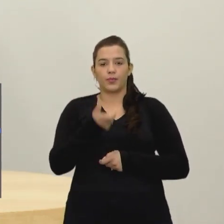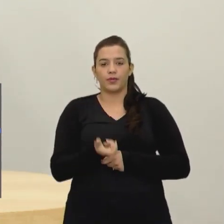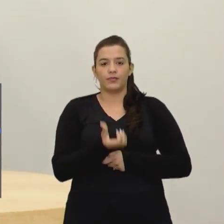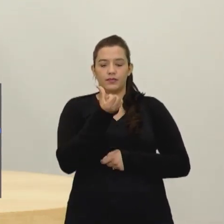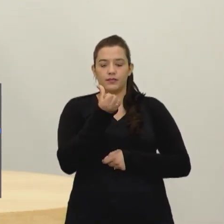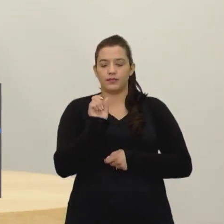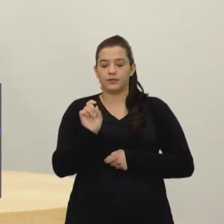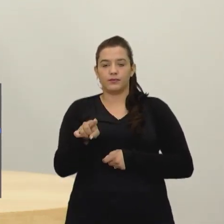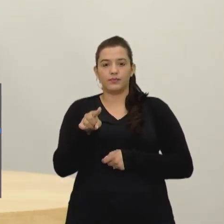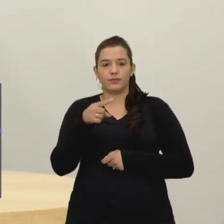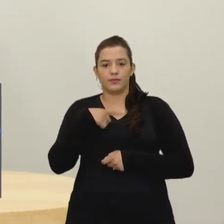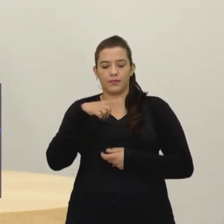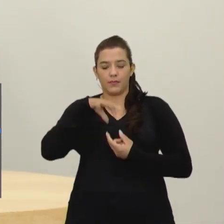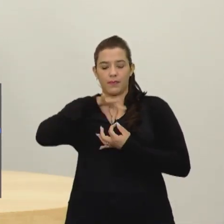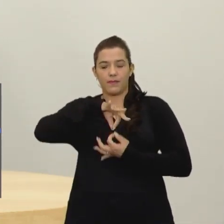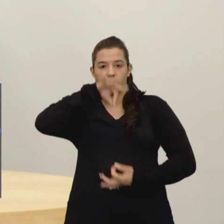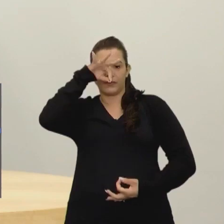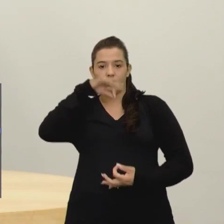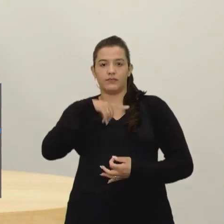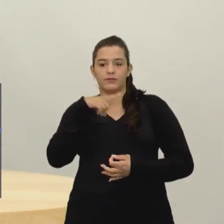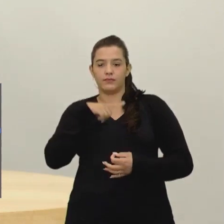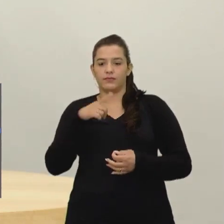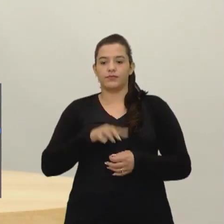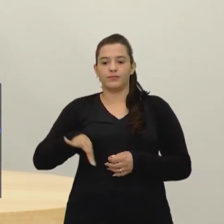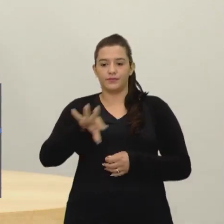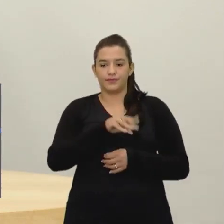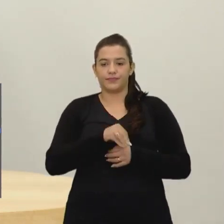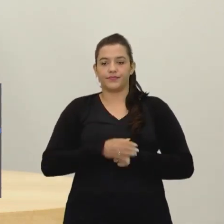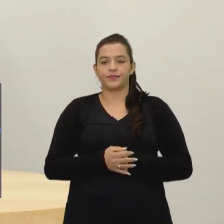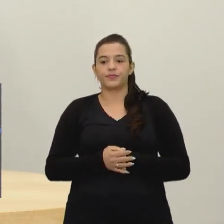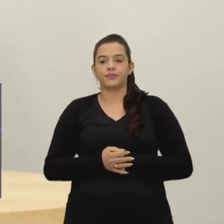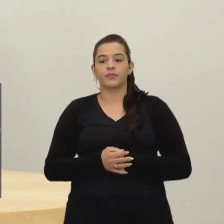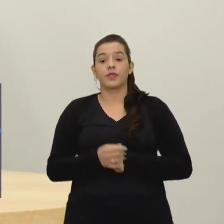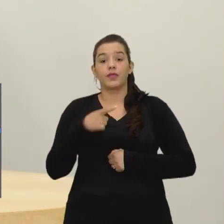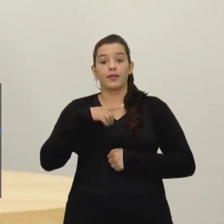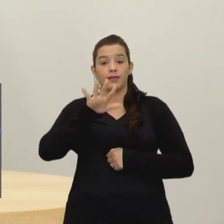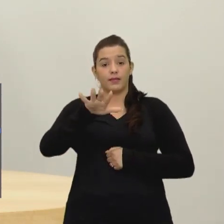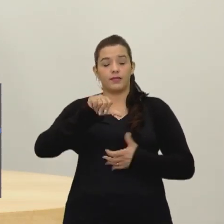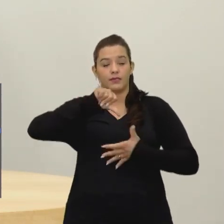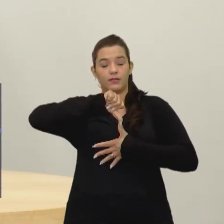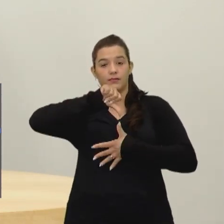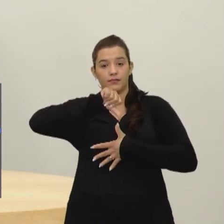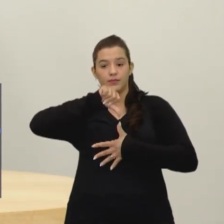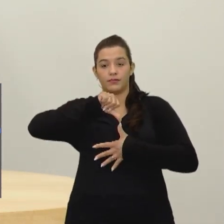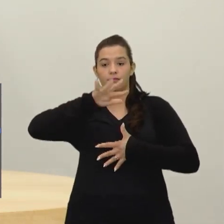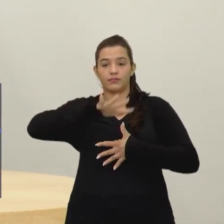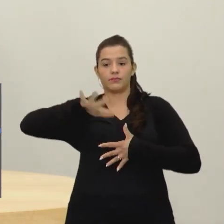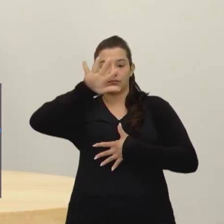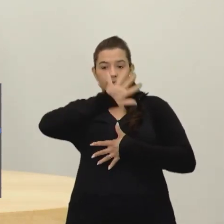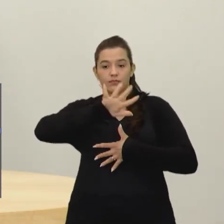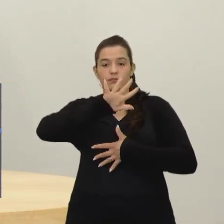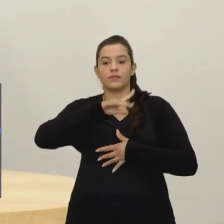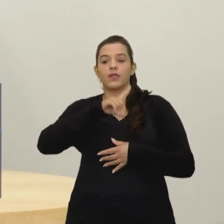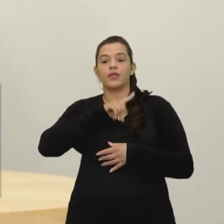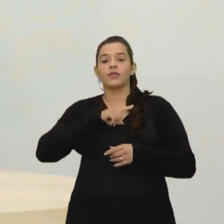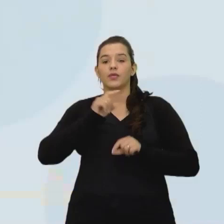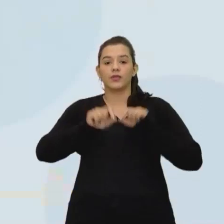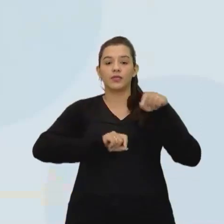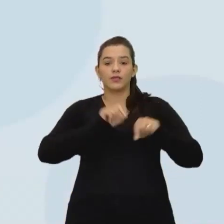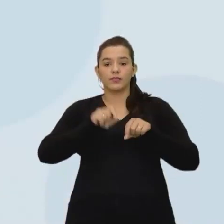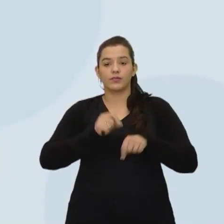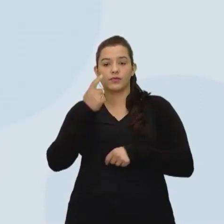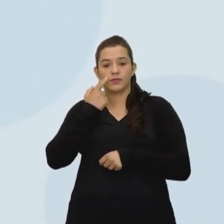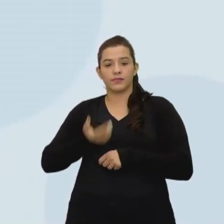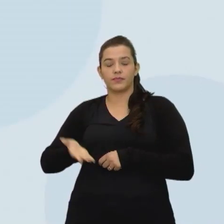altitude, está entre a Tanzânia e o Quênia. Agora, lá na América, nós damos destaque aí, pode voltar lá, para a Cordilheira